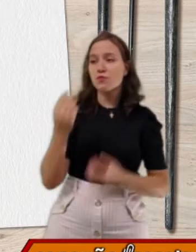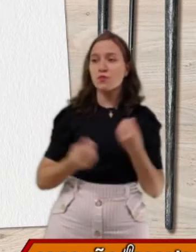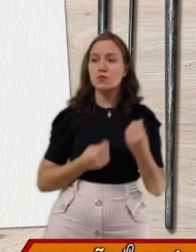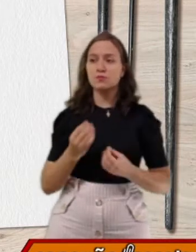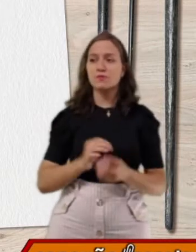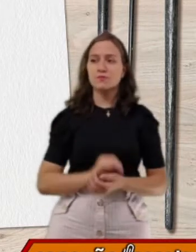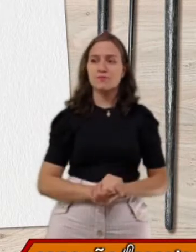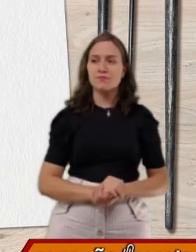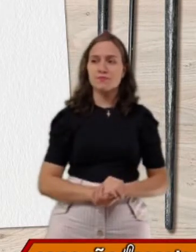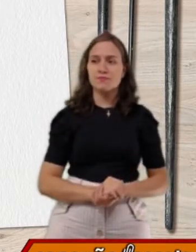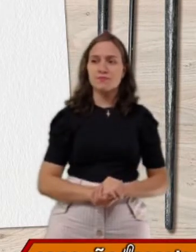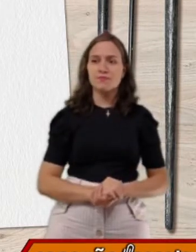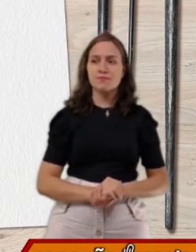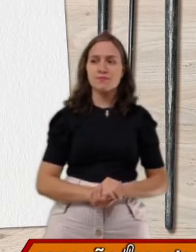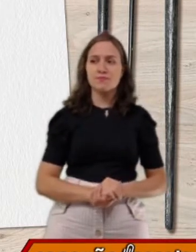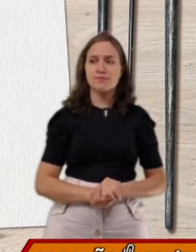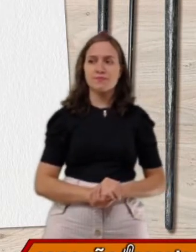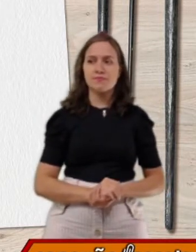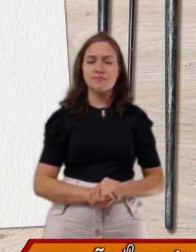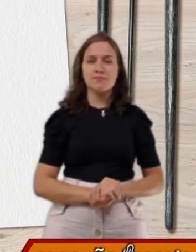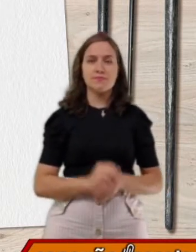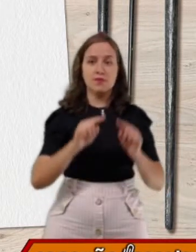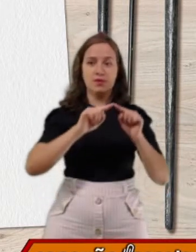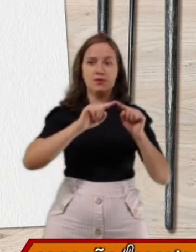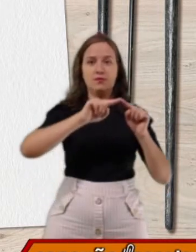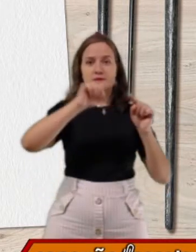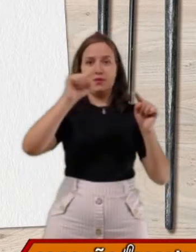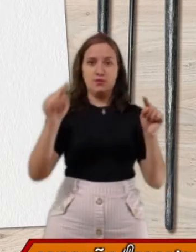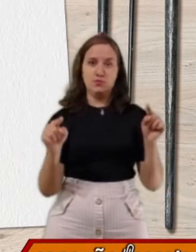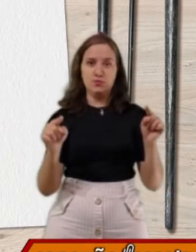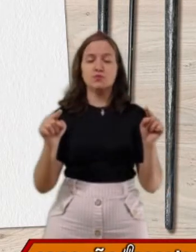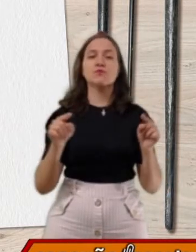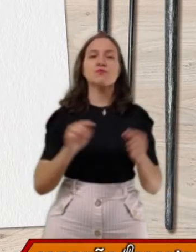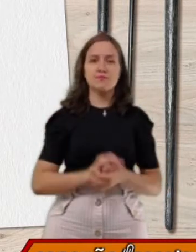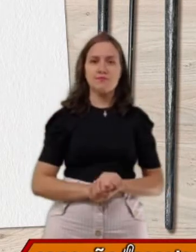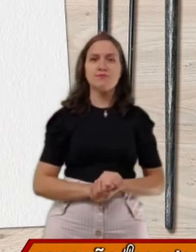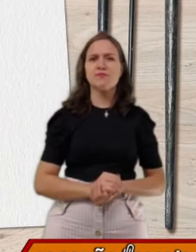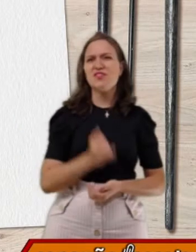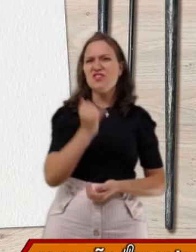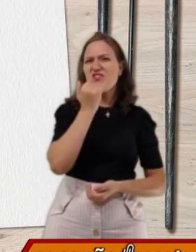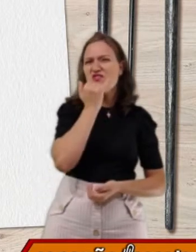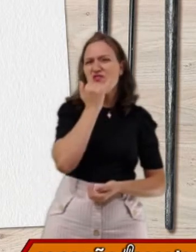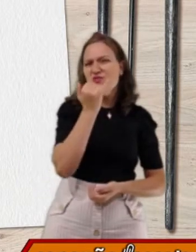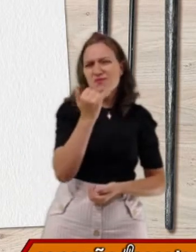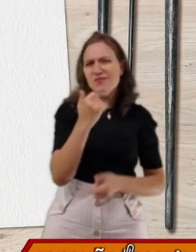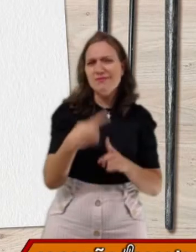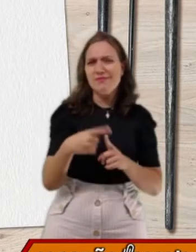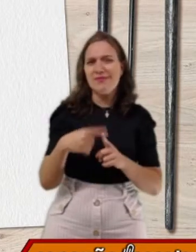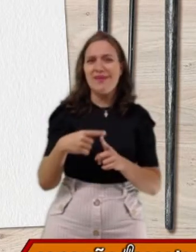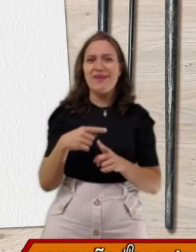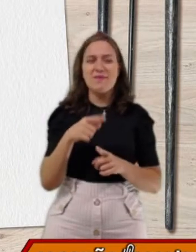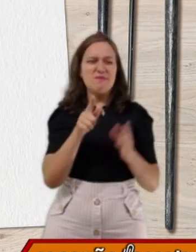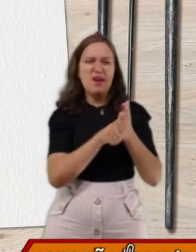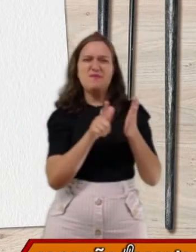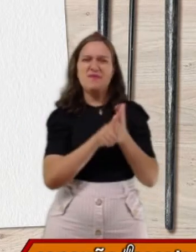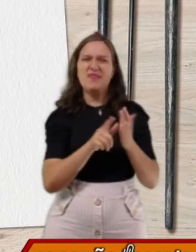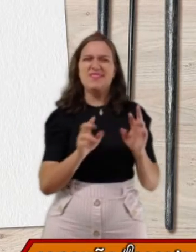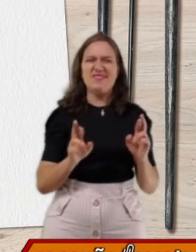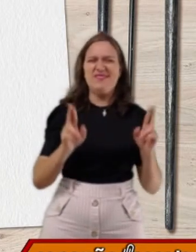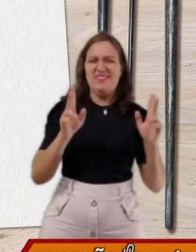fazer um traço ou oval e a gente eu vou pedir um pouco de desculpa para vocês que aqui tá meio diferente